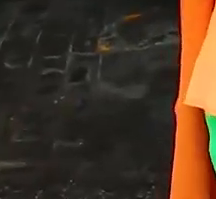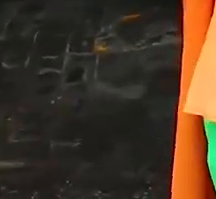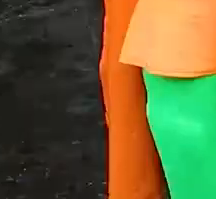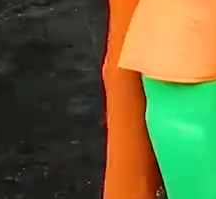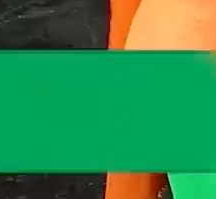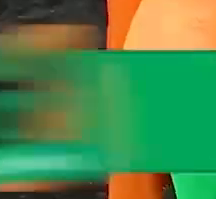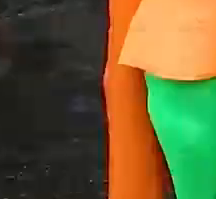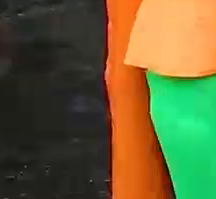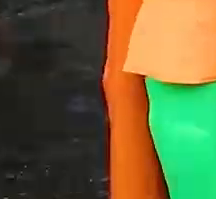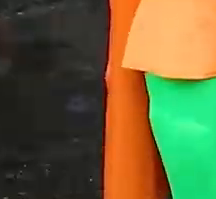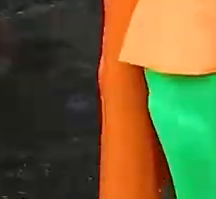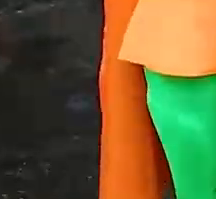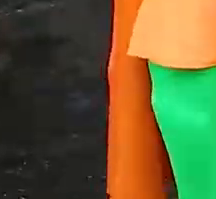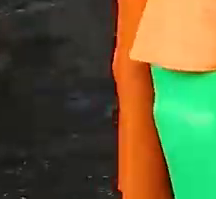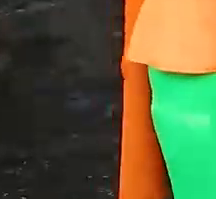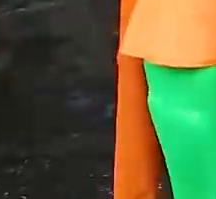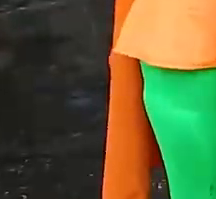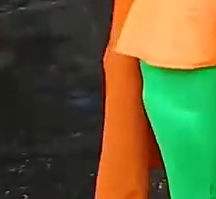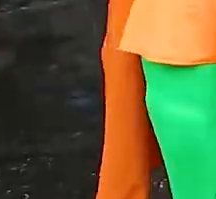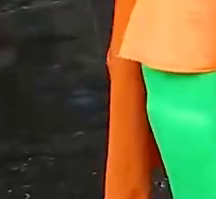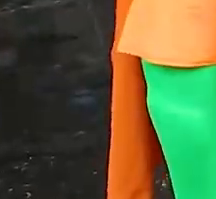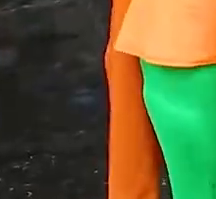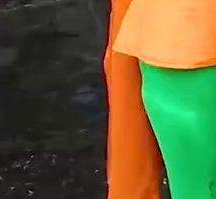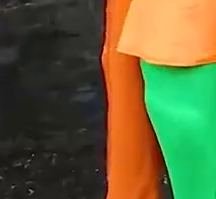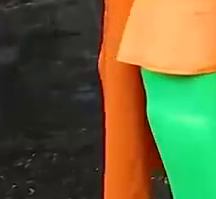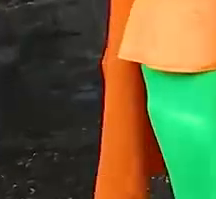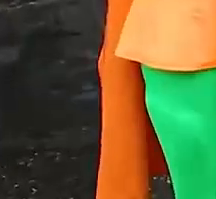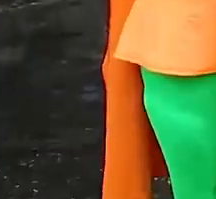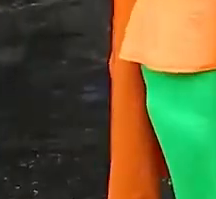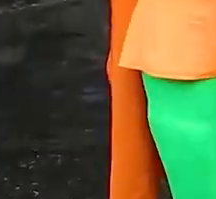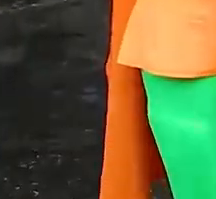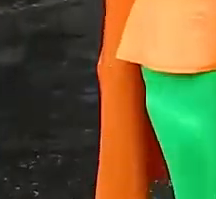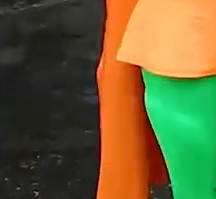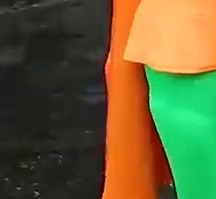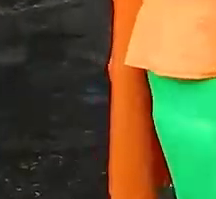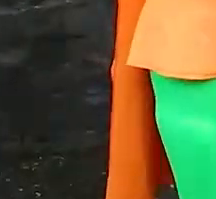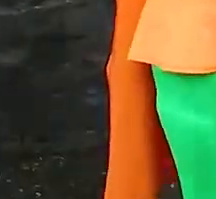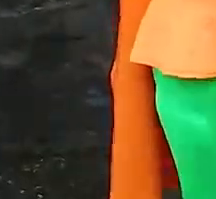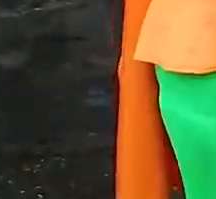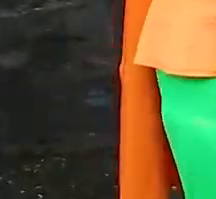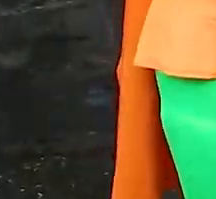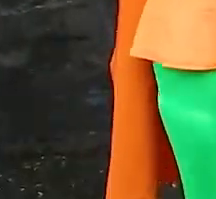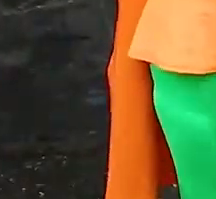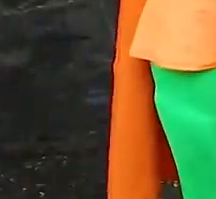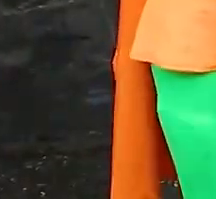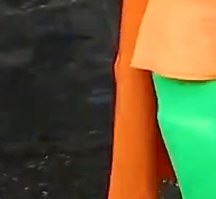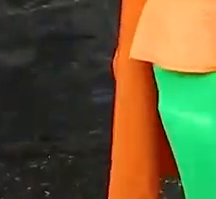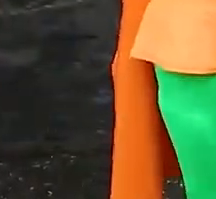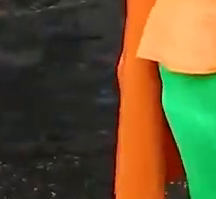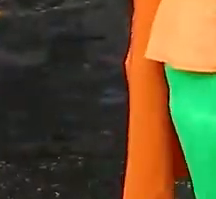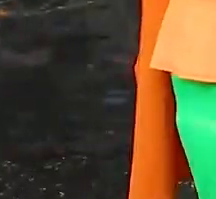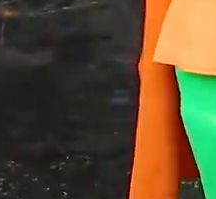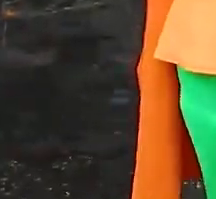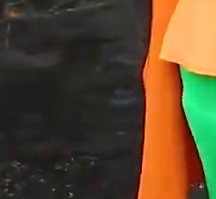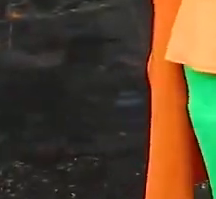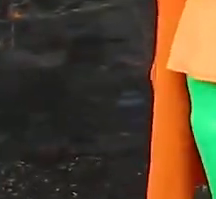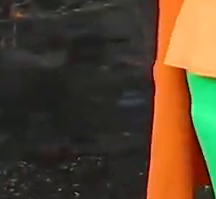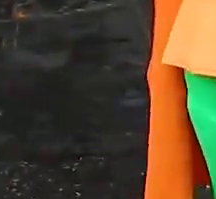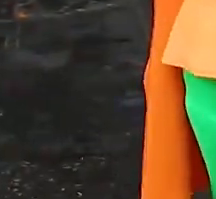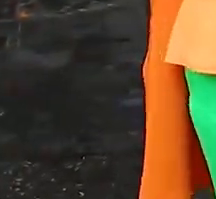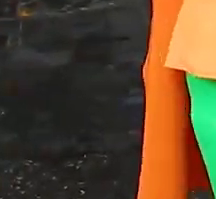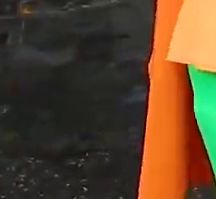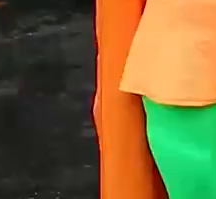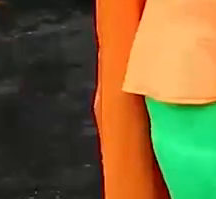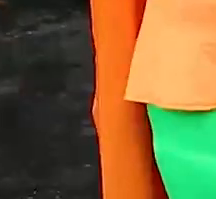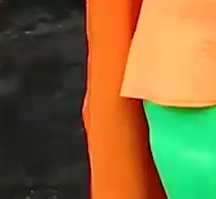Centro. Vendo o Caju Cap aqui de segunda a sexta, das 8 às 19 horas, e sábado, das 8 às